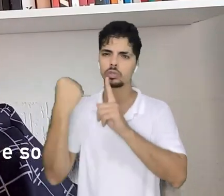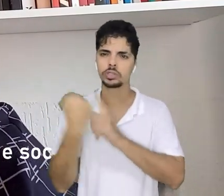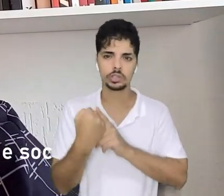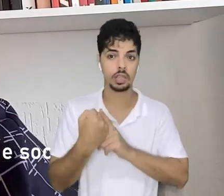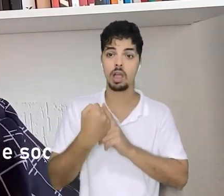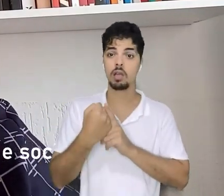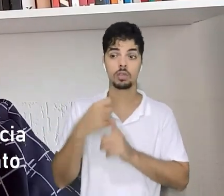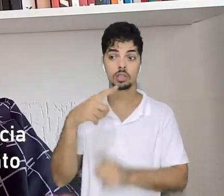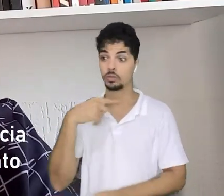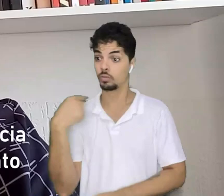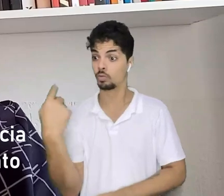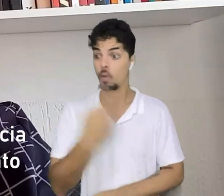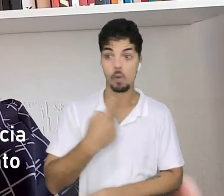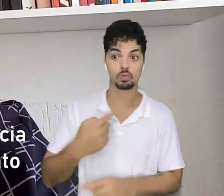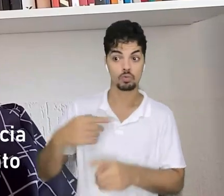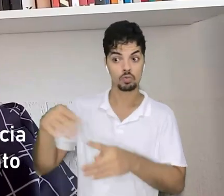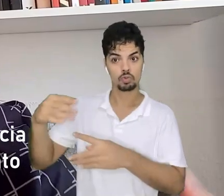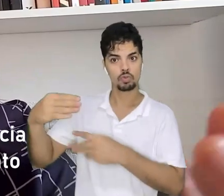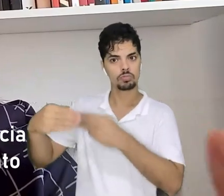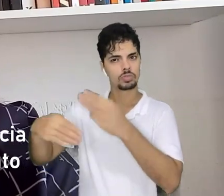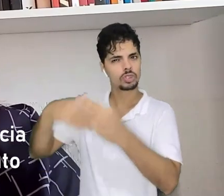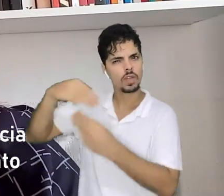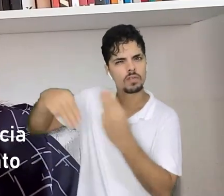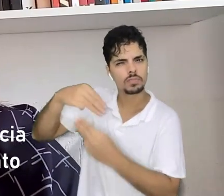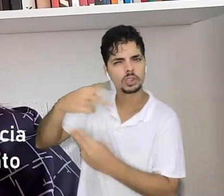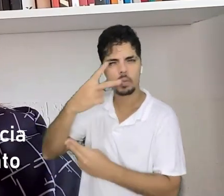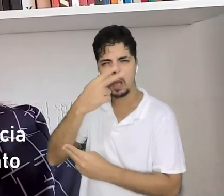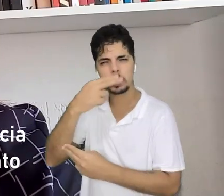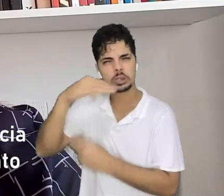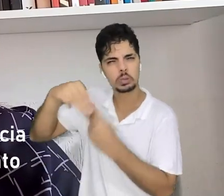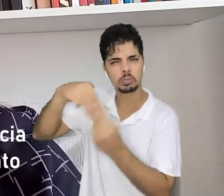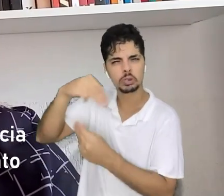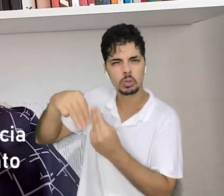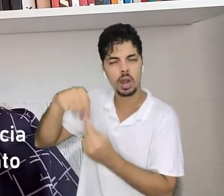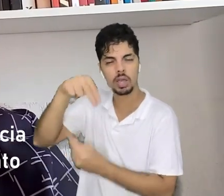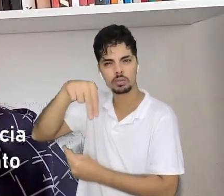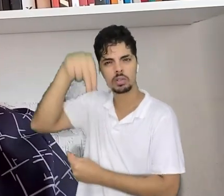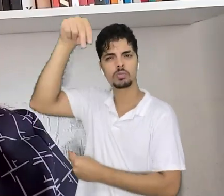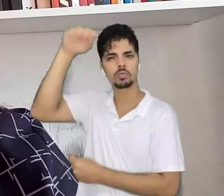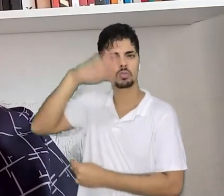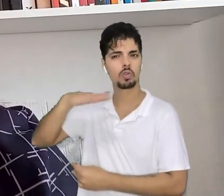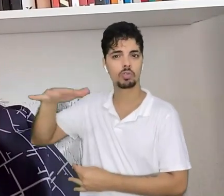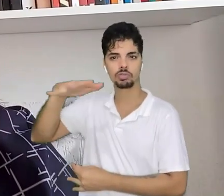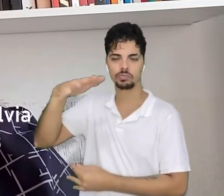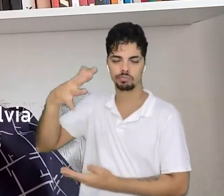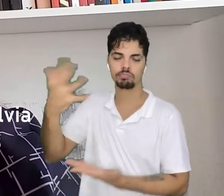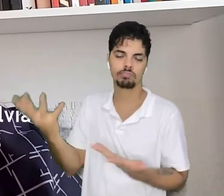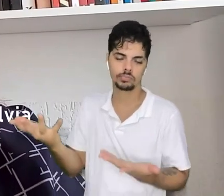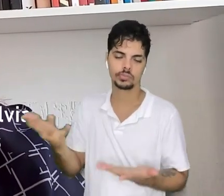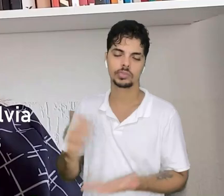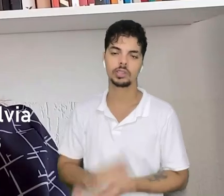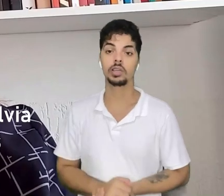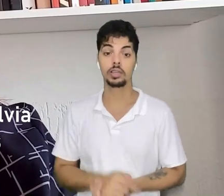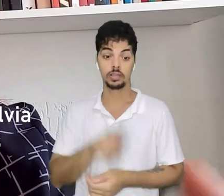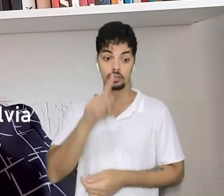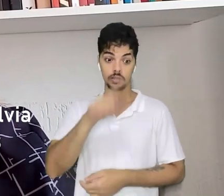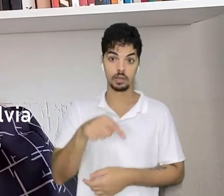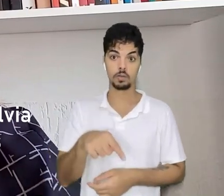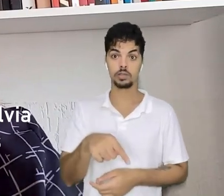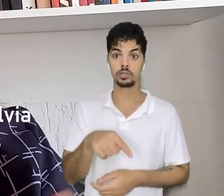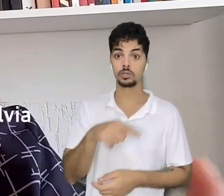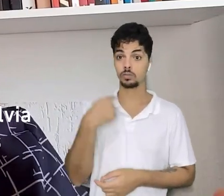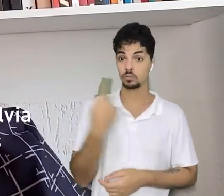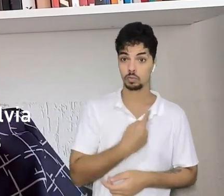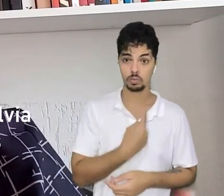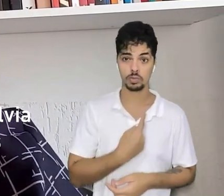social que envolvia essa província nortista naquele momento né E essa